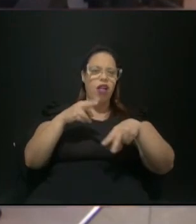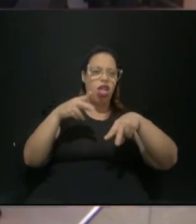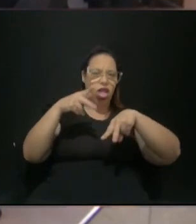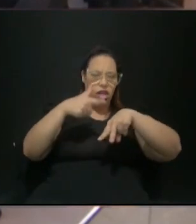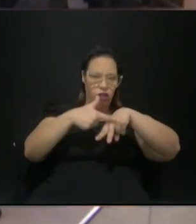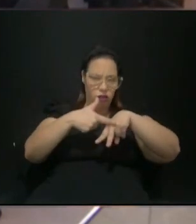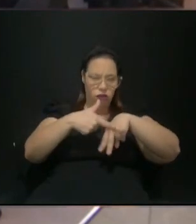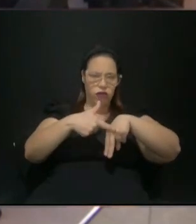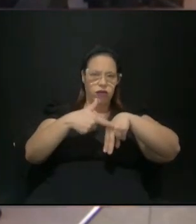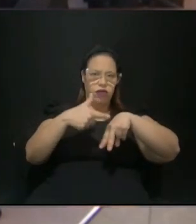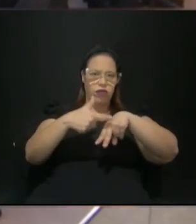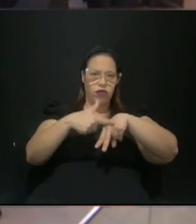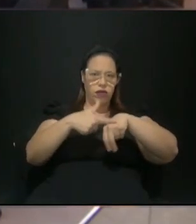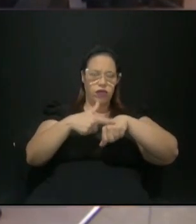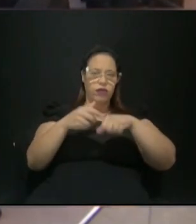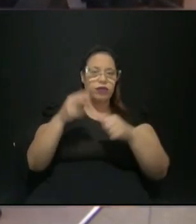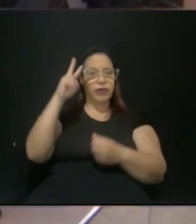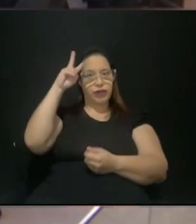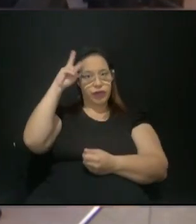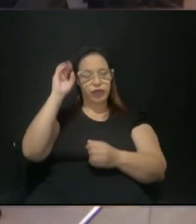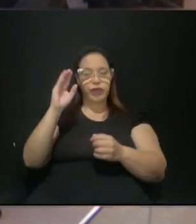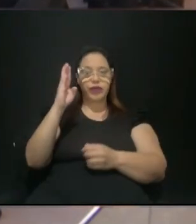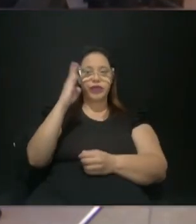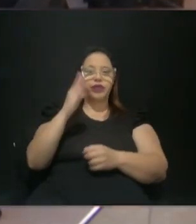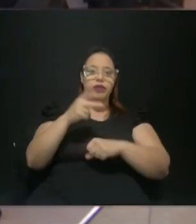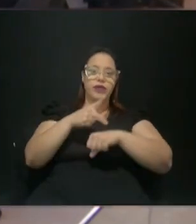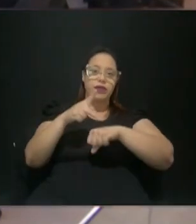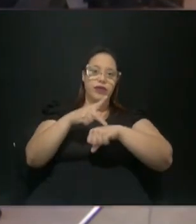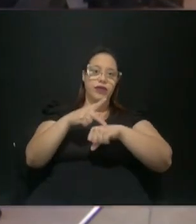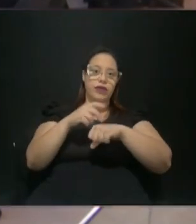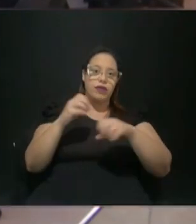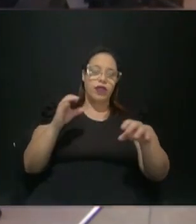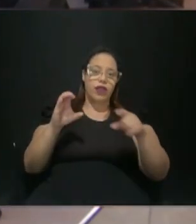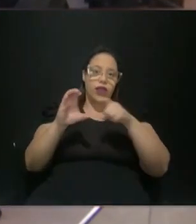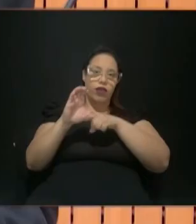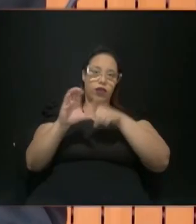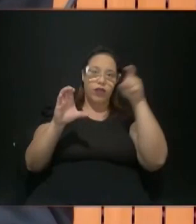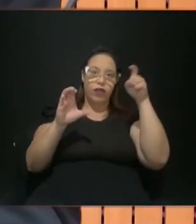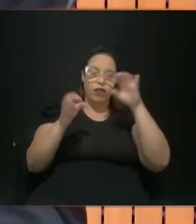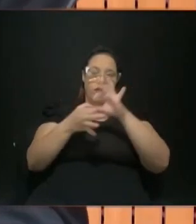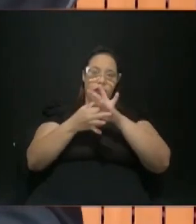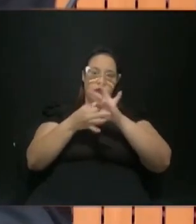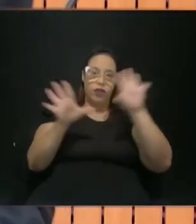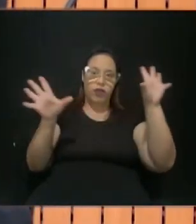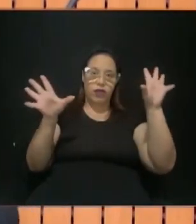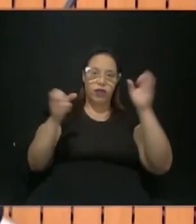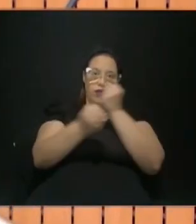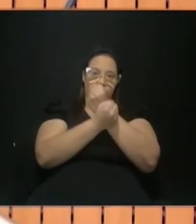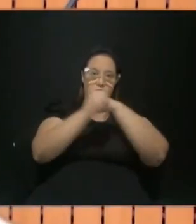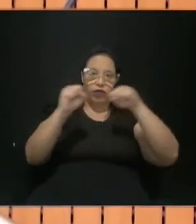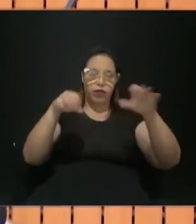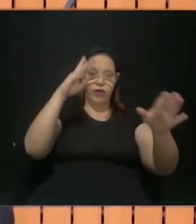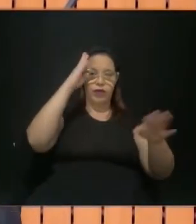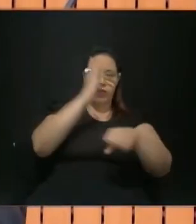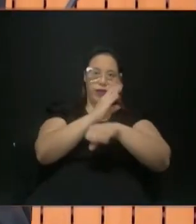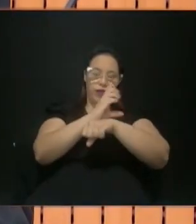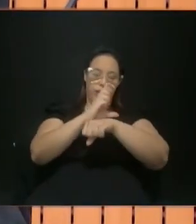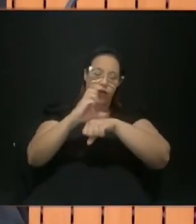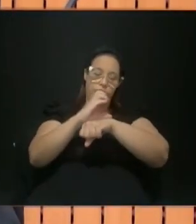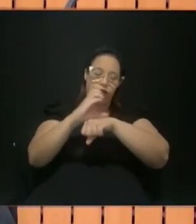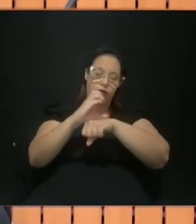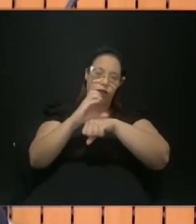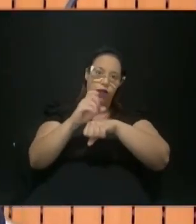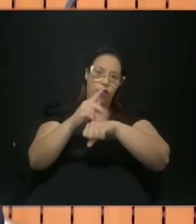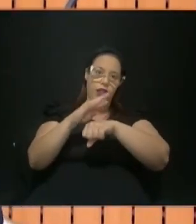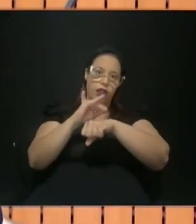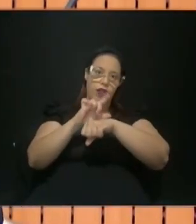acontecimentos históricos do país, como a independência, a abolição da escravatura e a proclamação da República. A Grande Loja do Estado